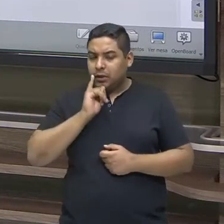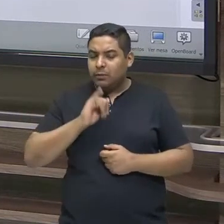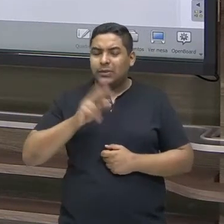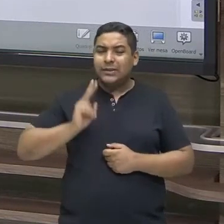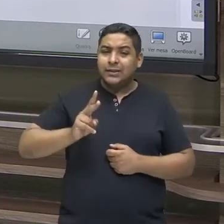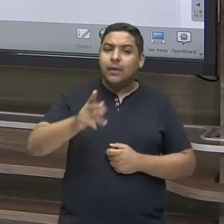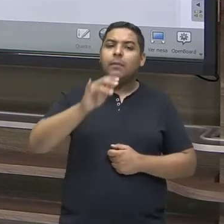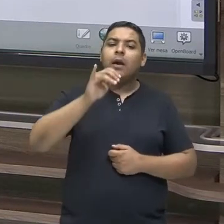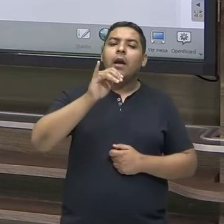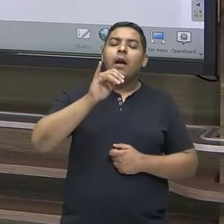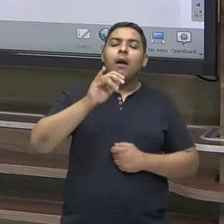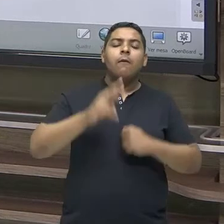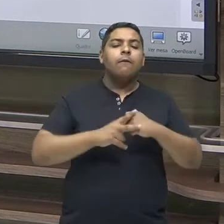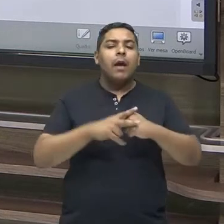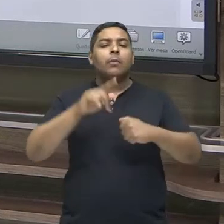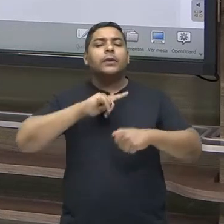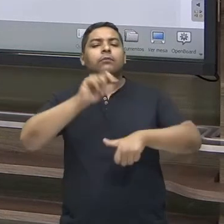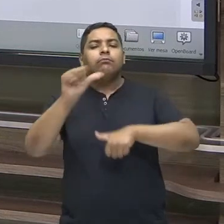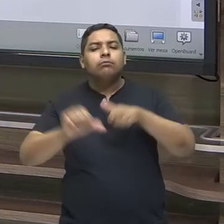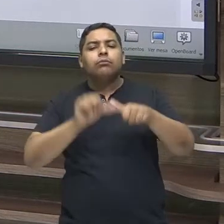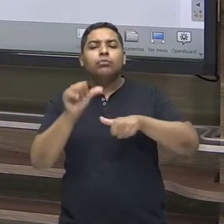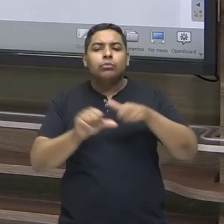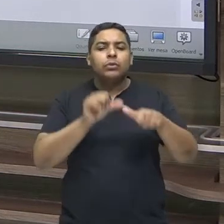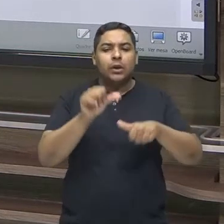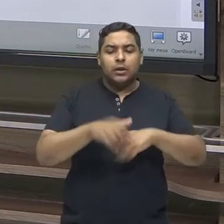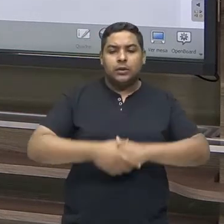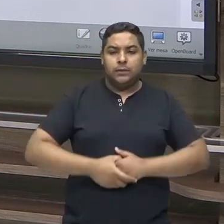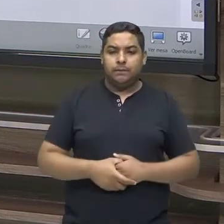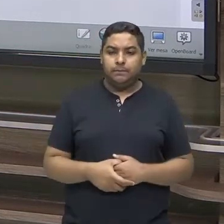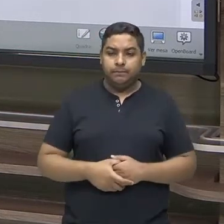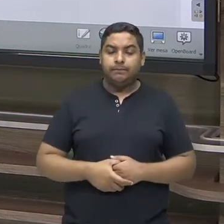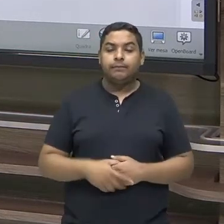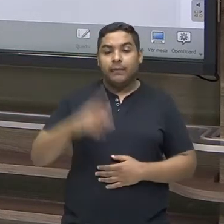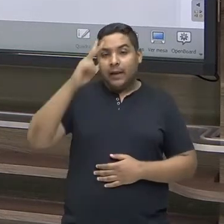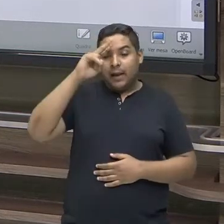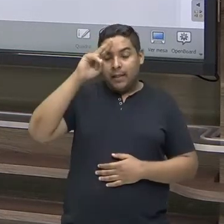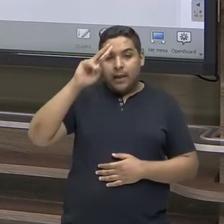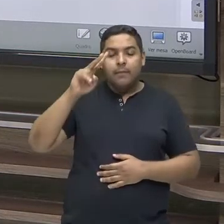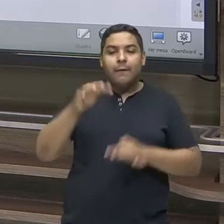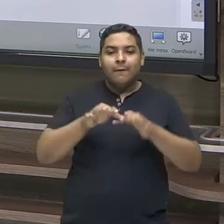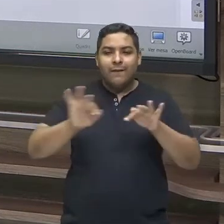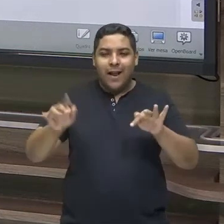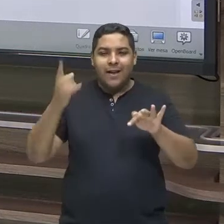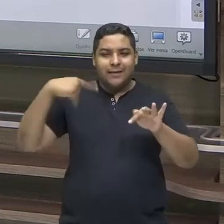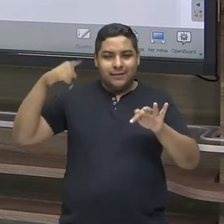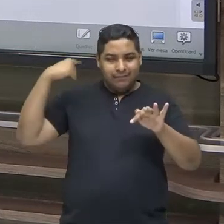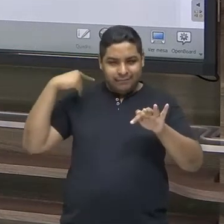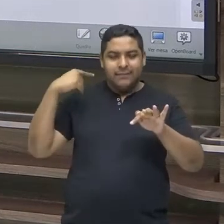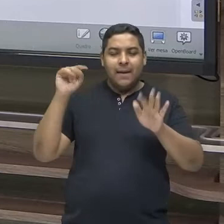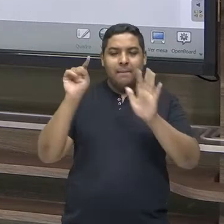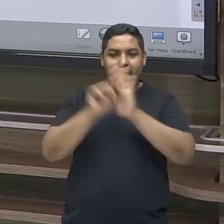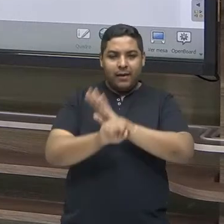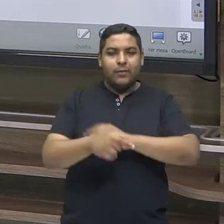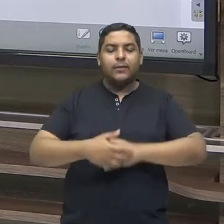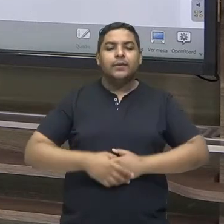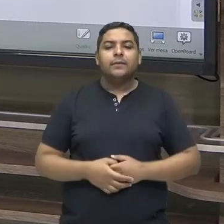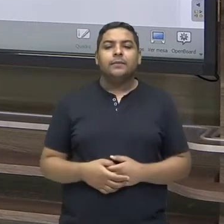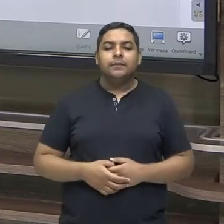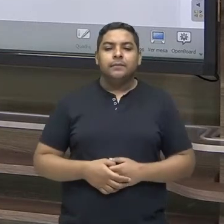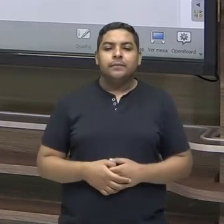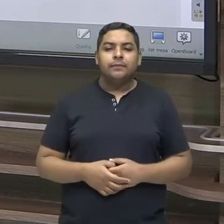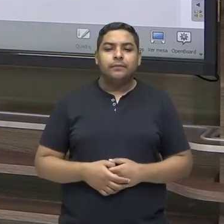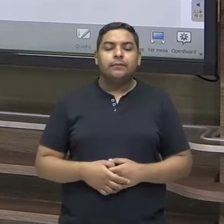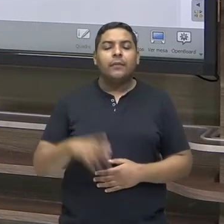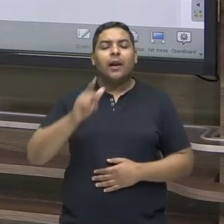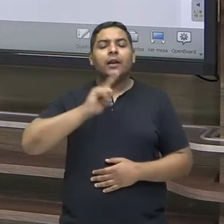que vão sofrer alterações. Lembre-se, na frase anterior, na atividade anterior, né, na pergunta anterior, melhor dizendo, nós